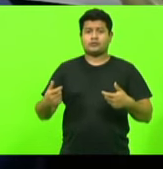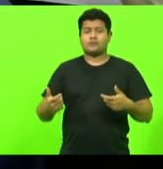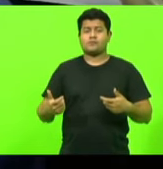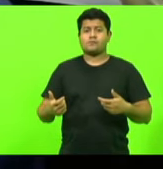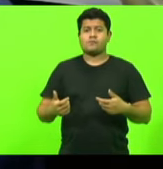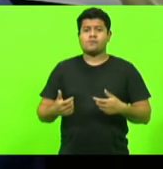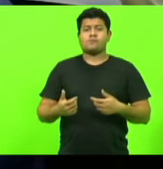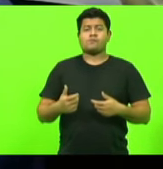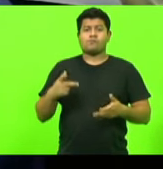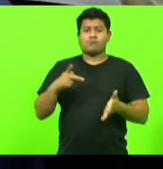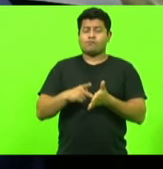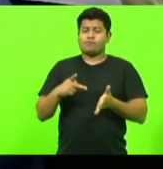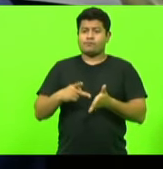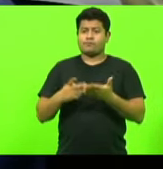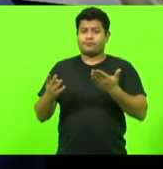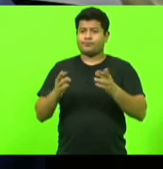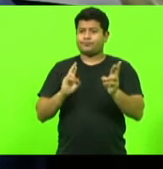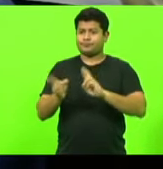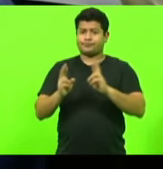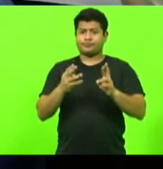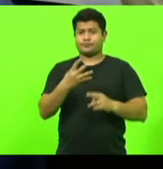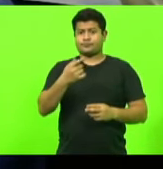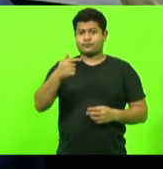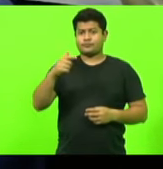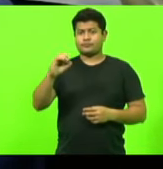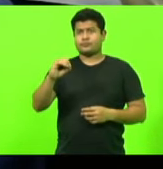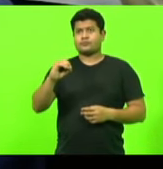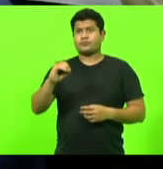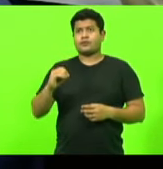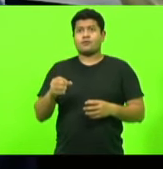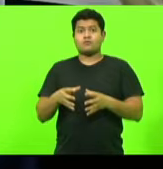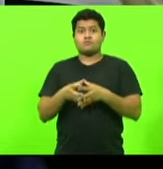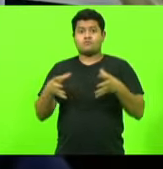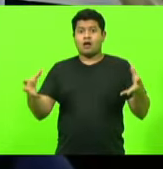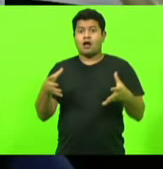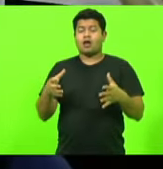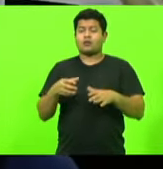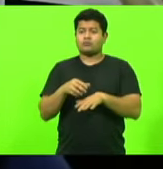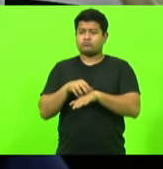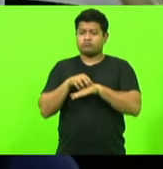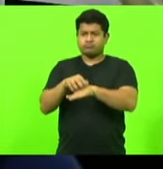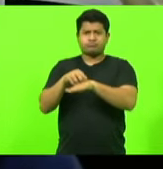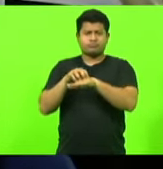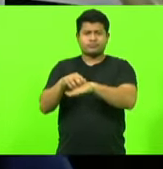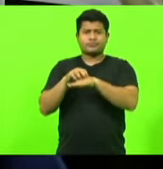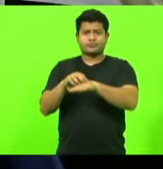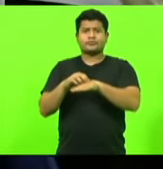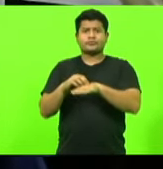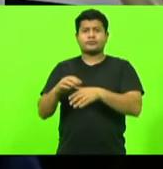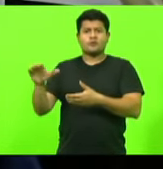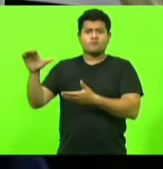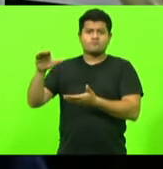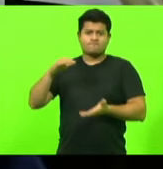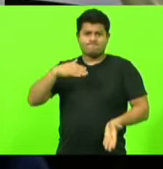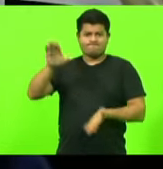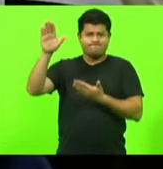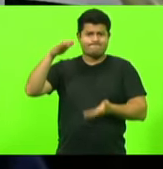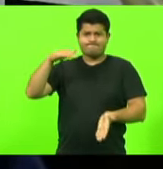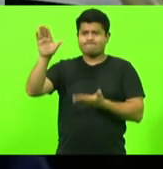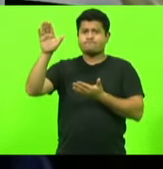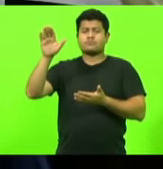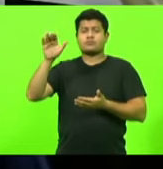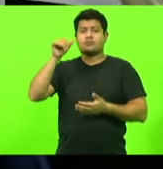na BR-470 é o maior corredor de exportação, o maior corredor